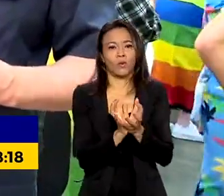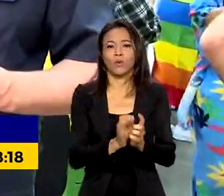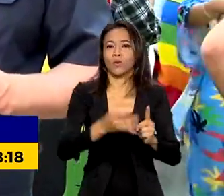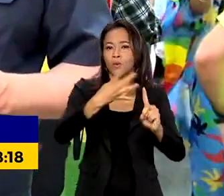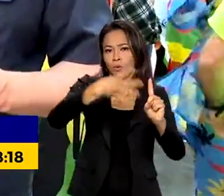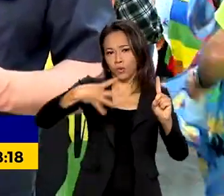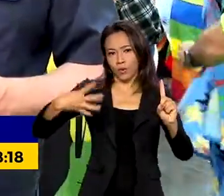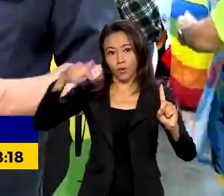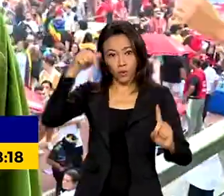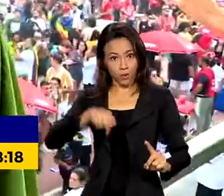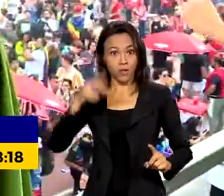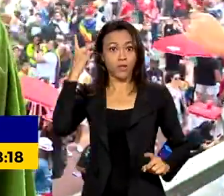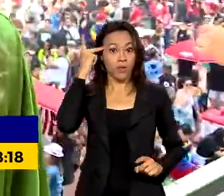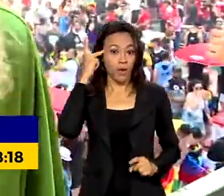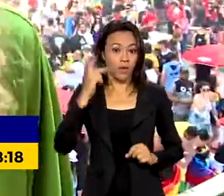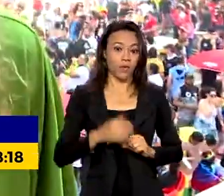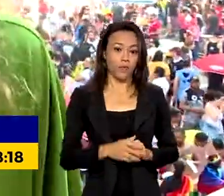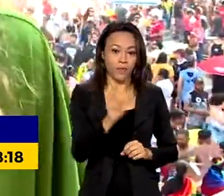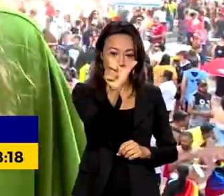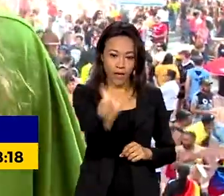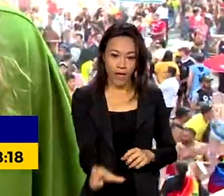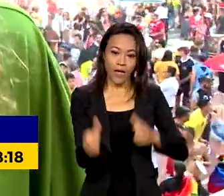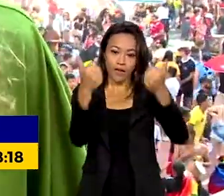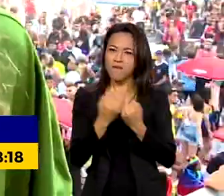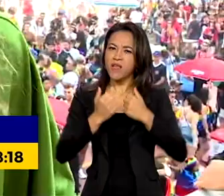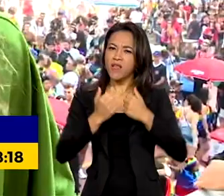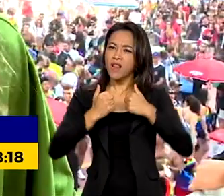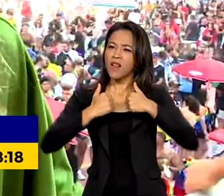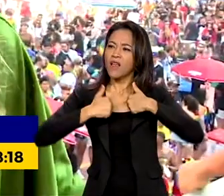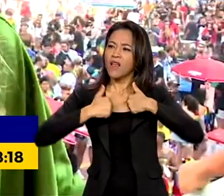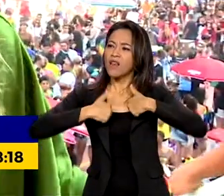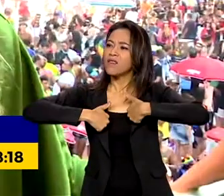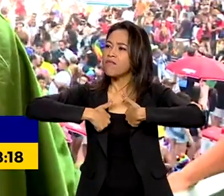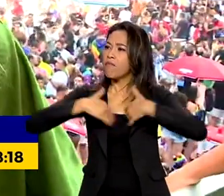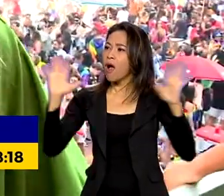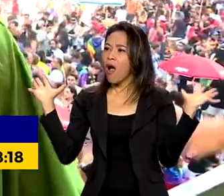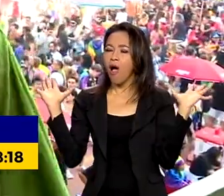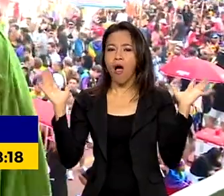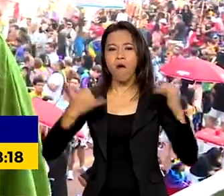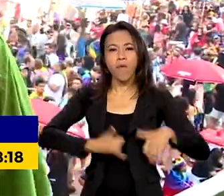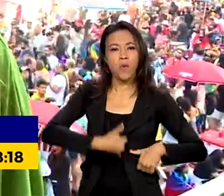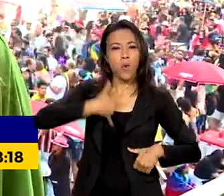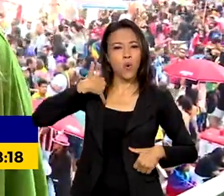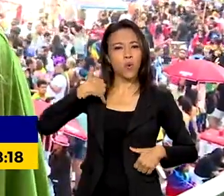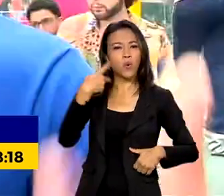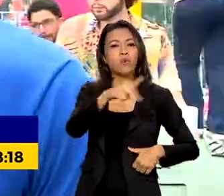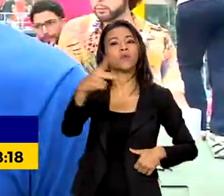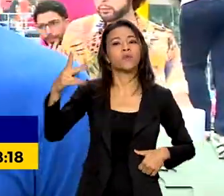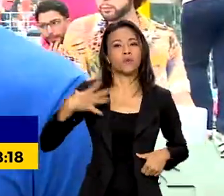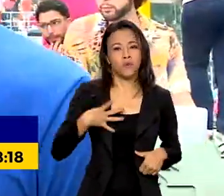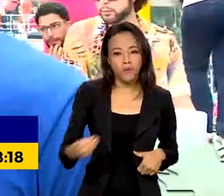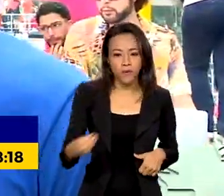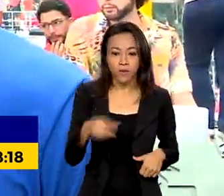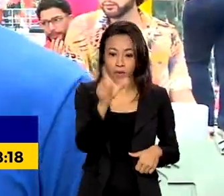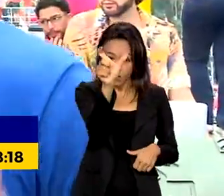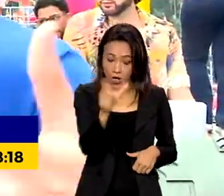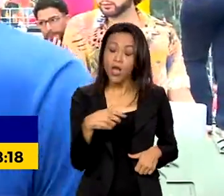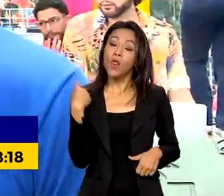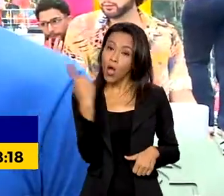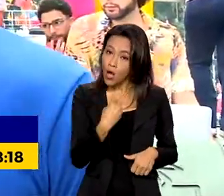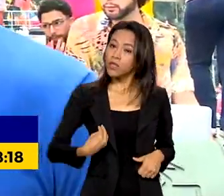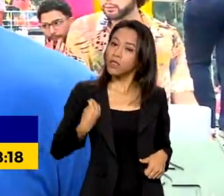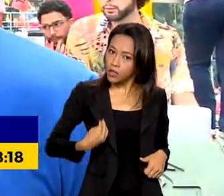LGBTQIA+, aqui em São Paulo. E eu falo, família, saiam da nossa. O orgulho que tem dos seus filhos. Nós